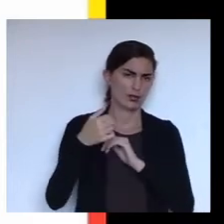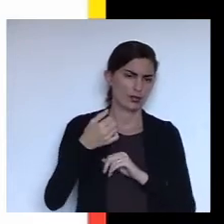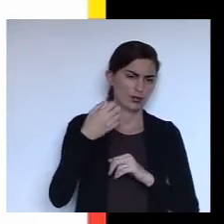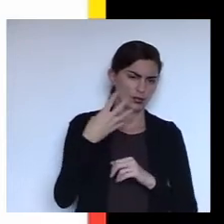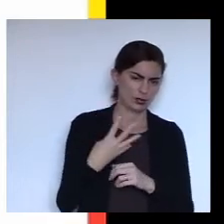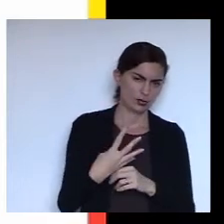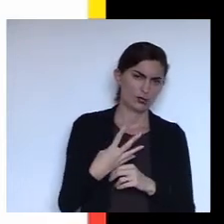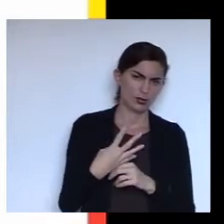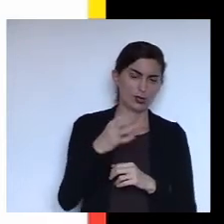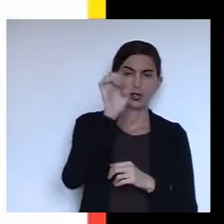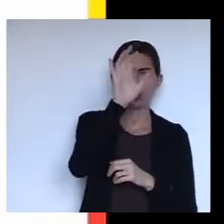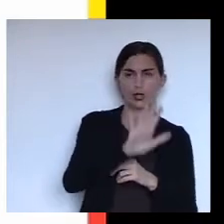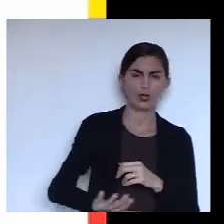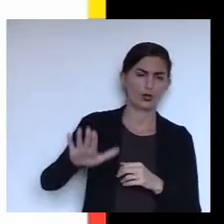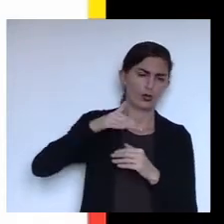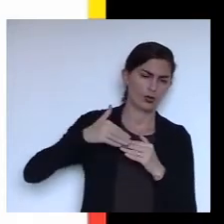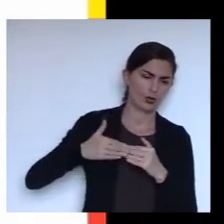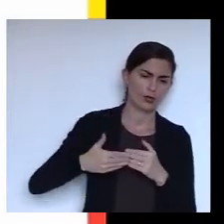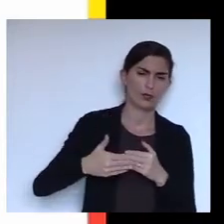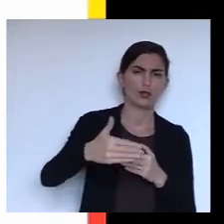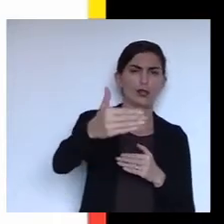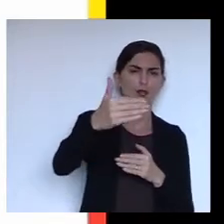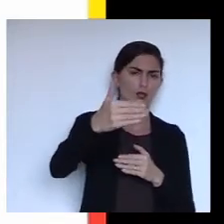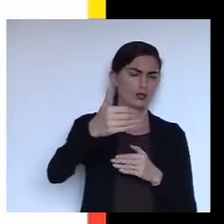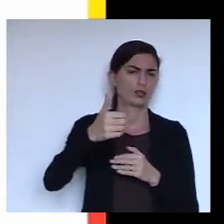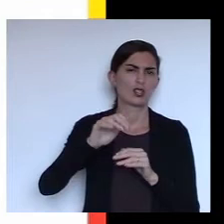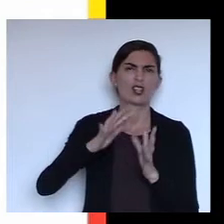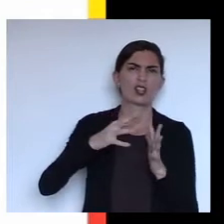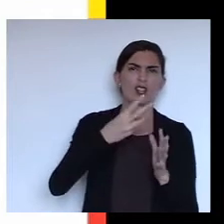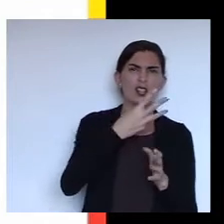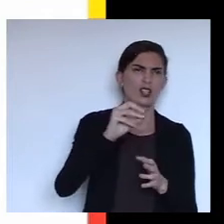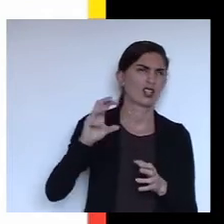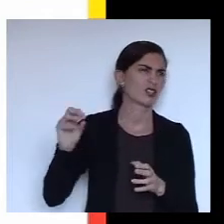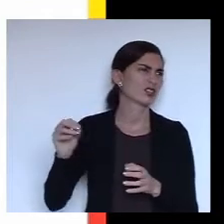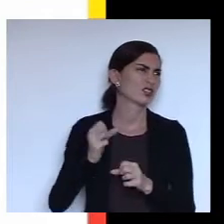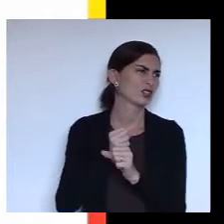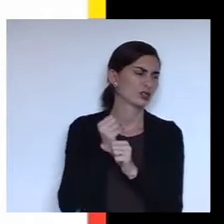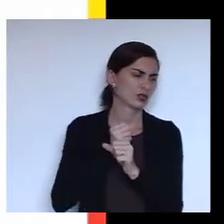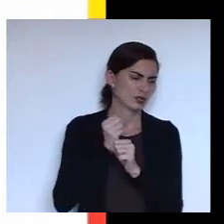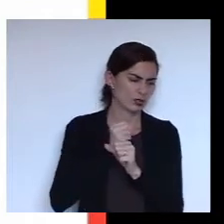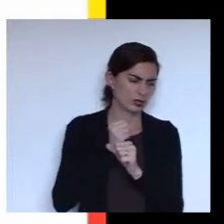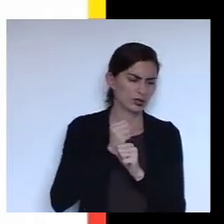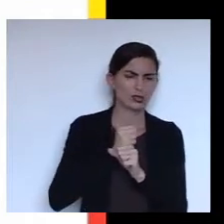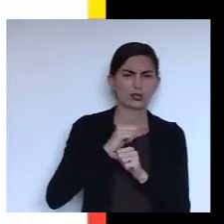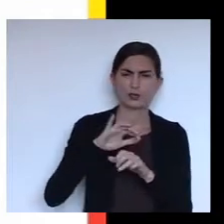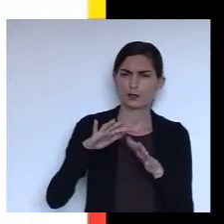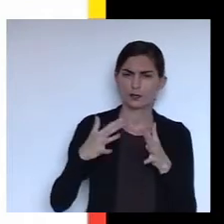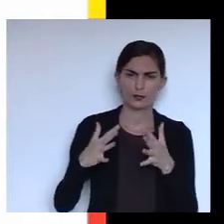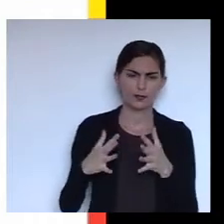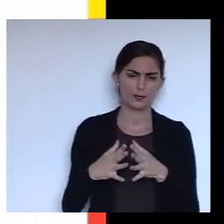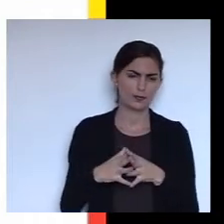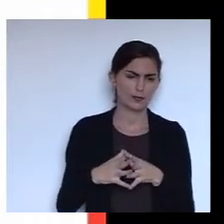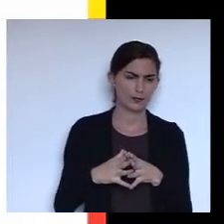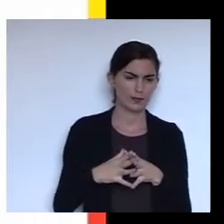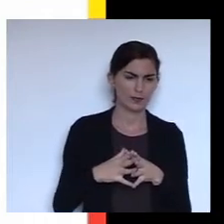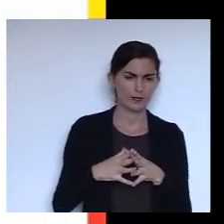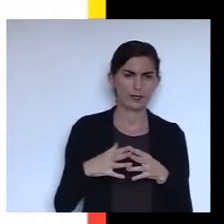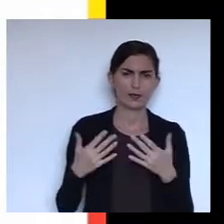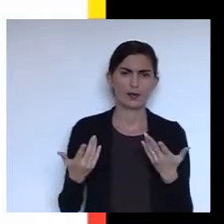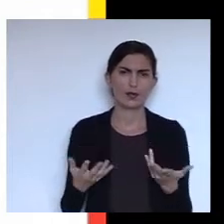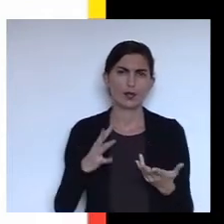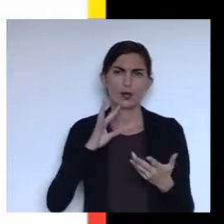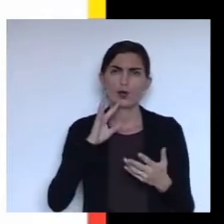XIV, a Europa passou por 2 séculos, quase 300 anos, de grande euforia.